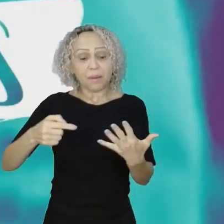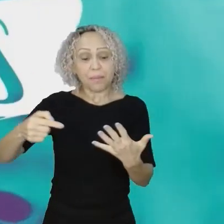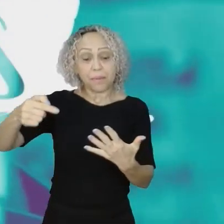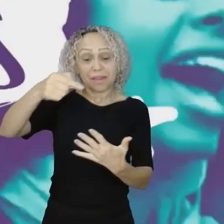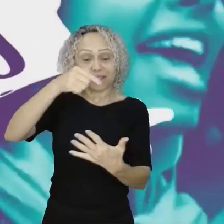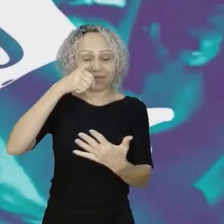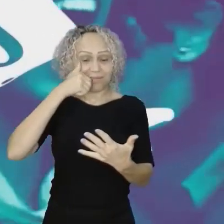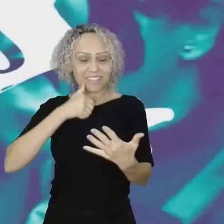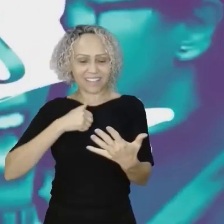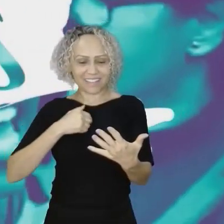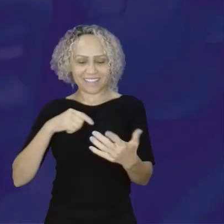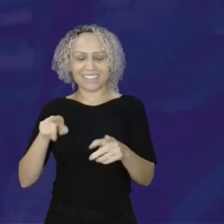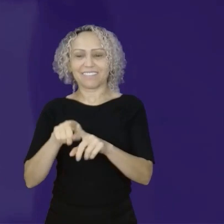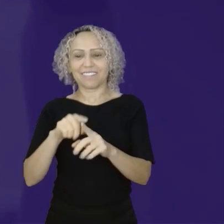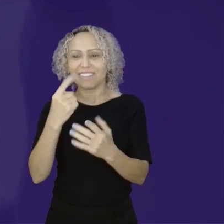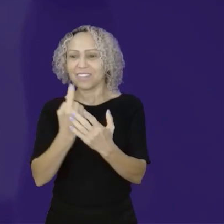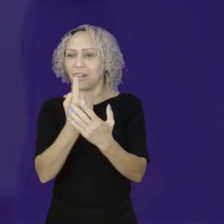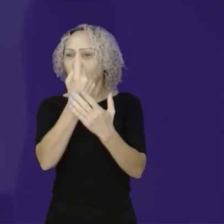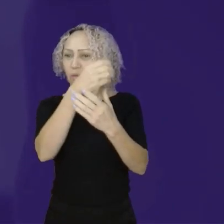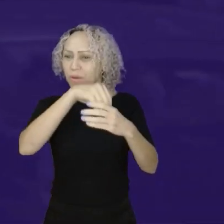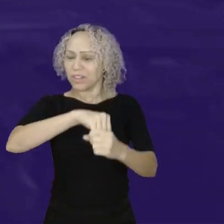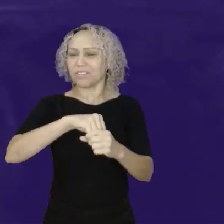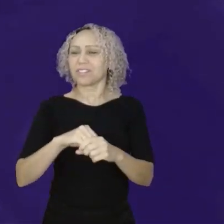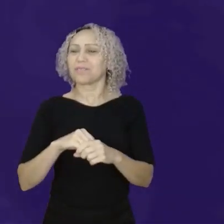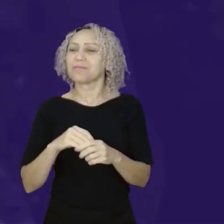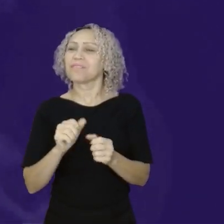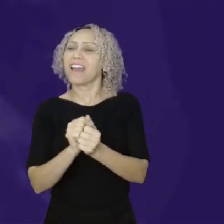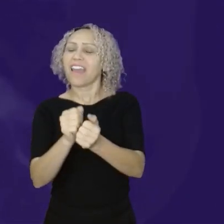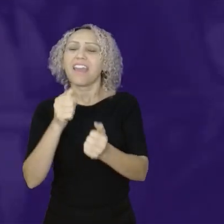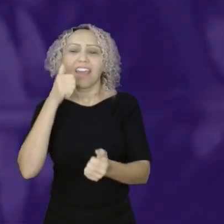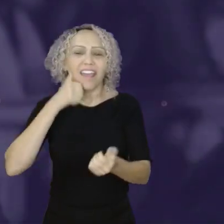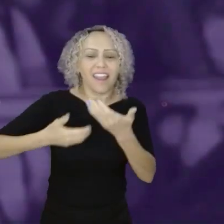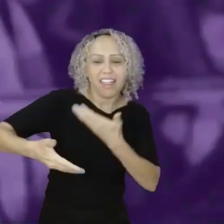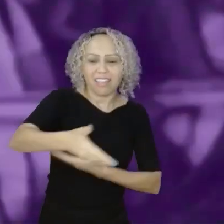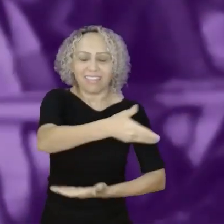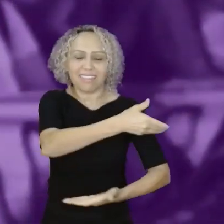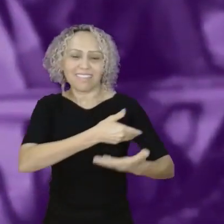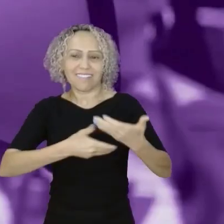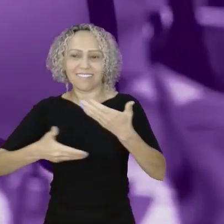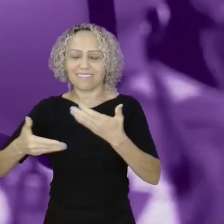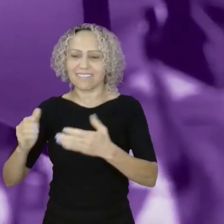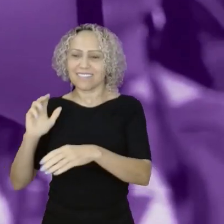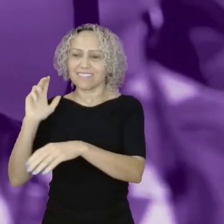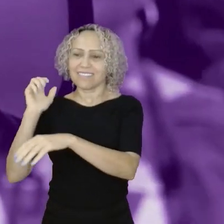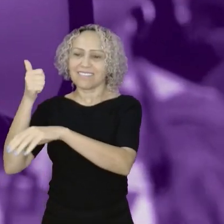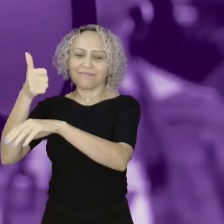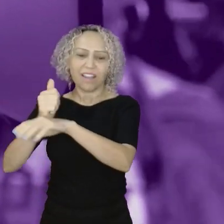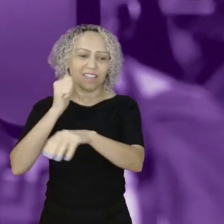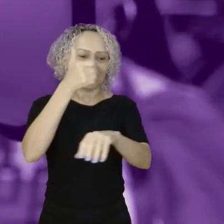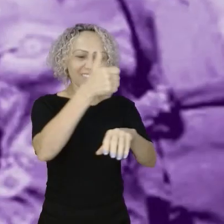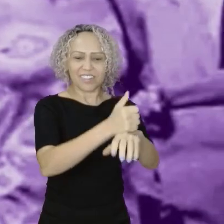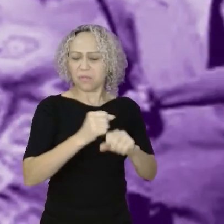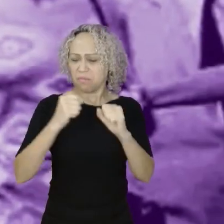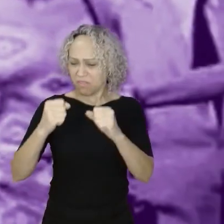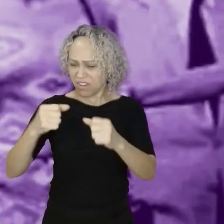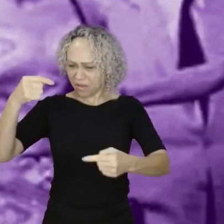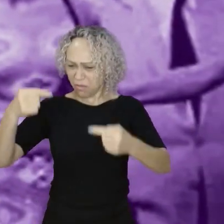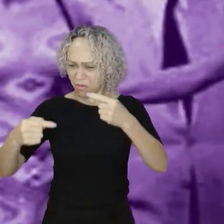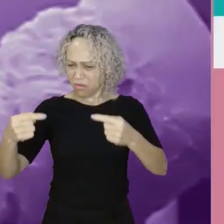Eu sou uma delas, são elas por elas, ocupando os espaços